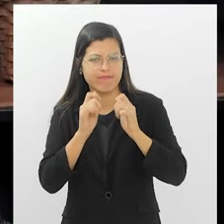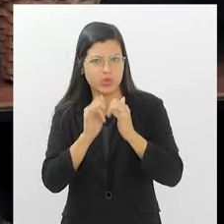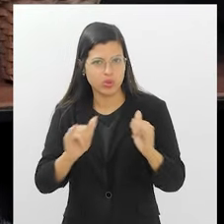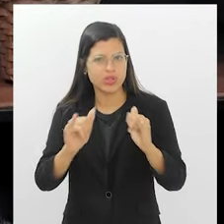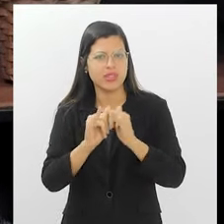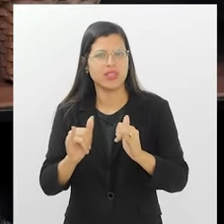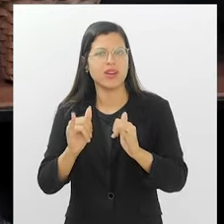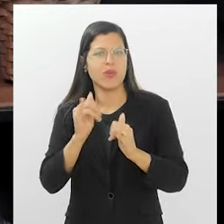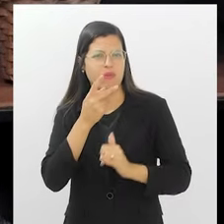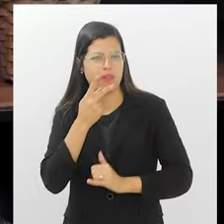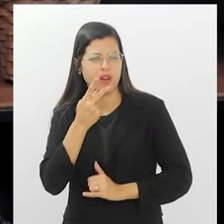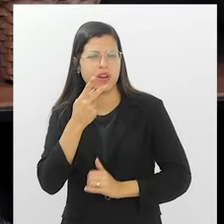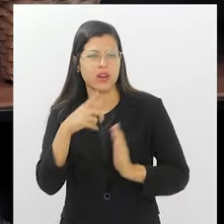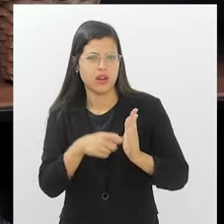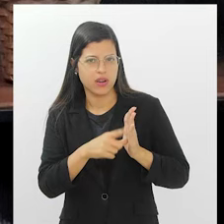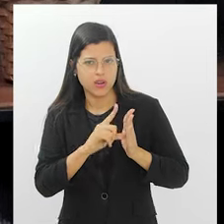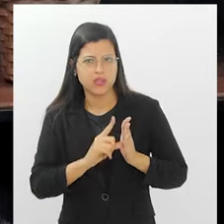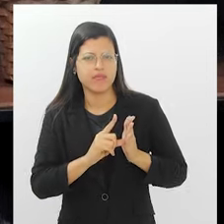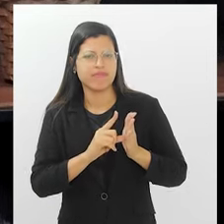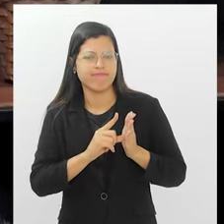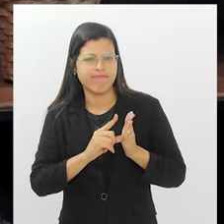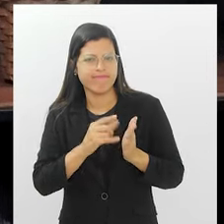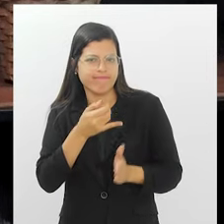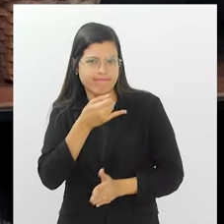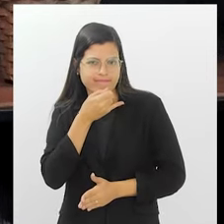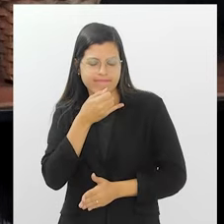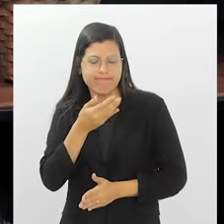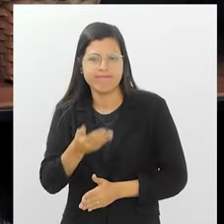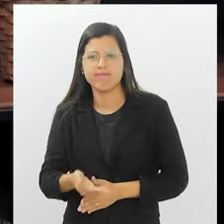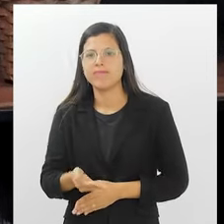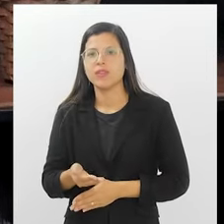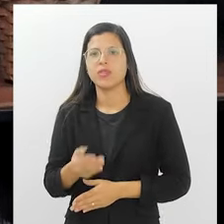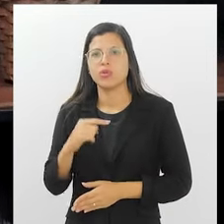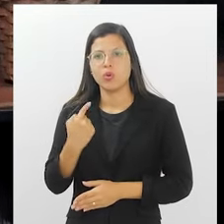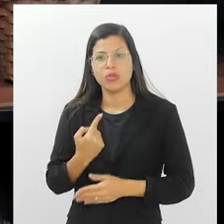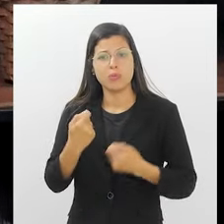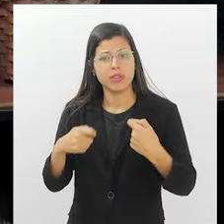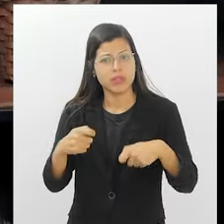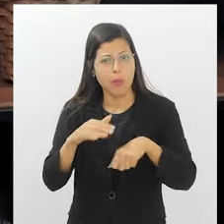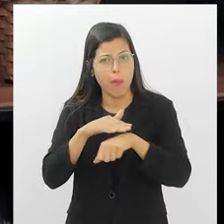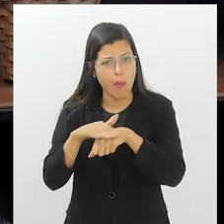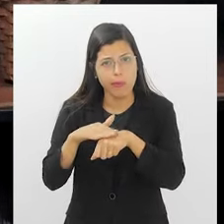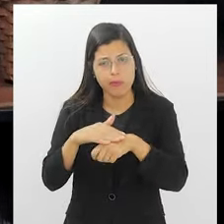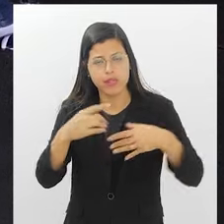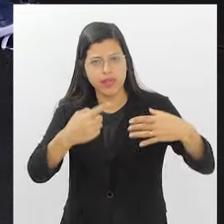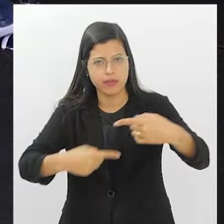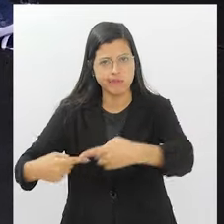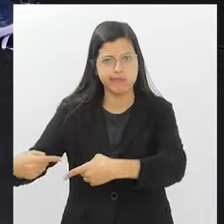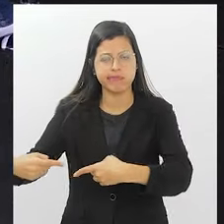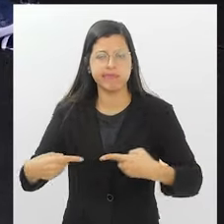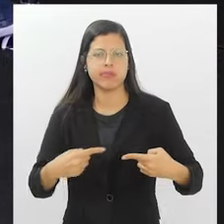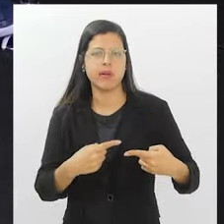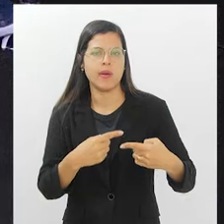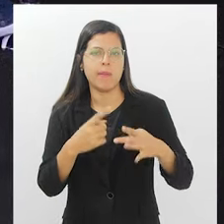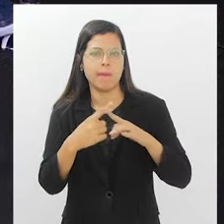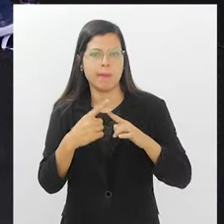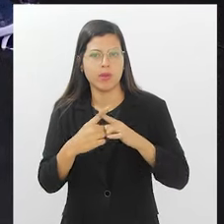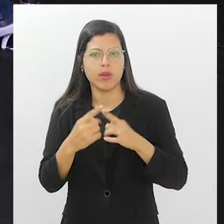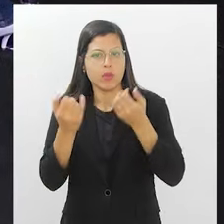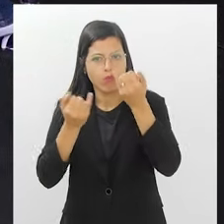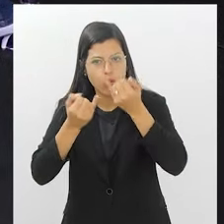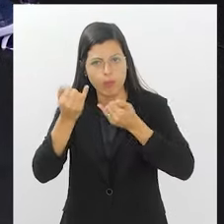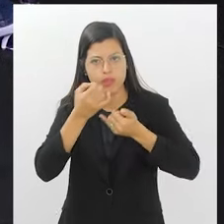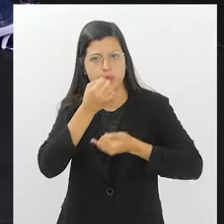que eu acabei de mencionar. É uma triste realidade. Então, realmente precisamos conversar, discutir,